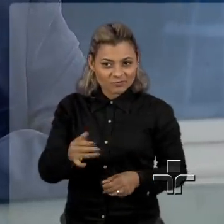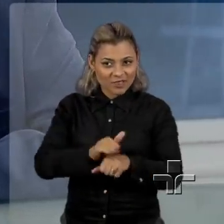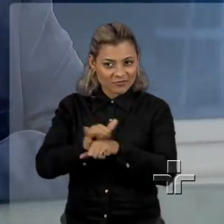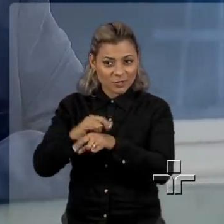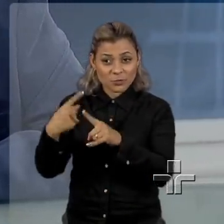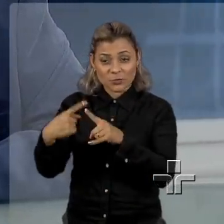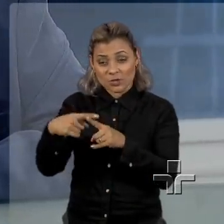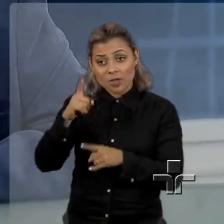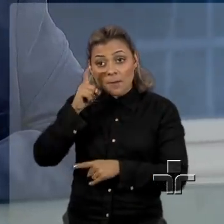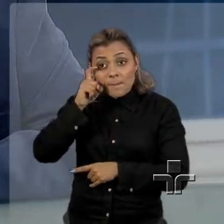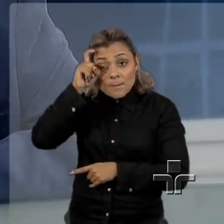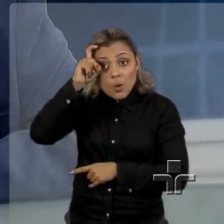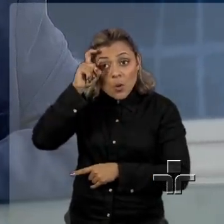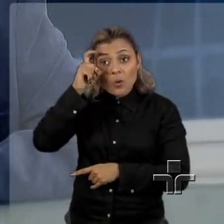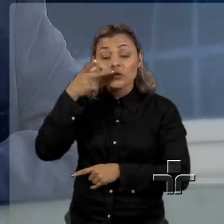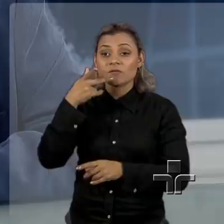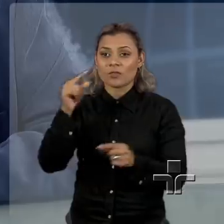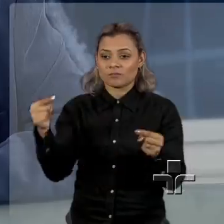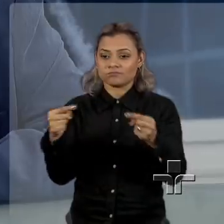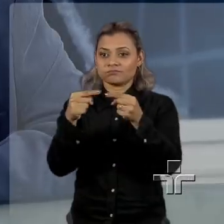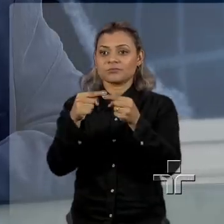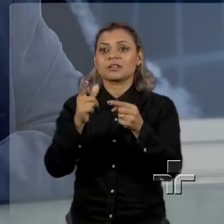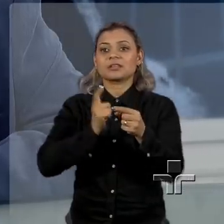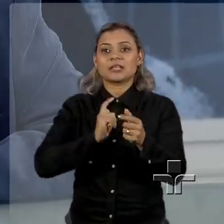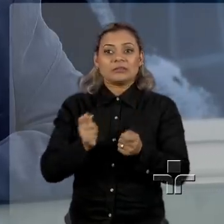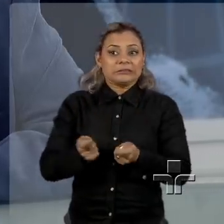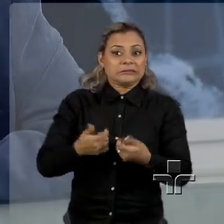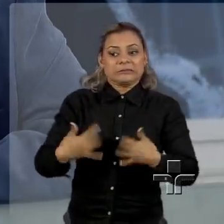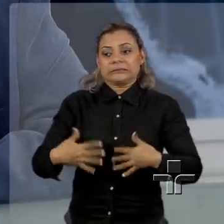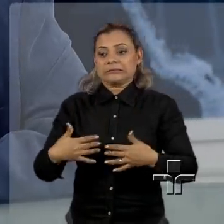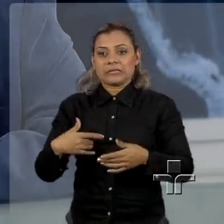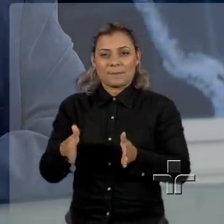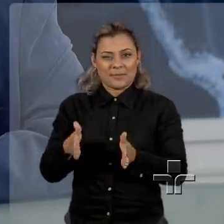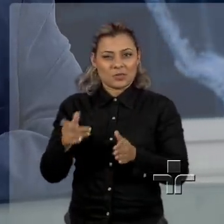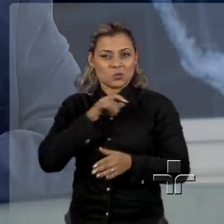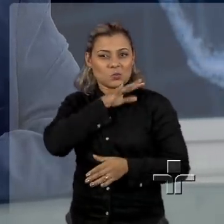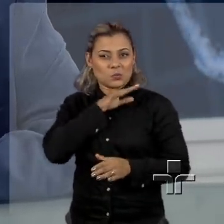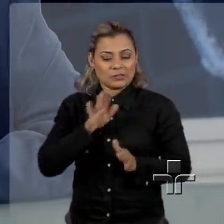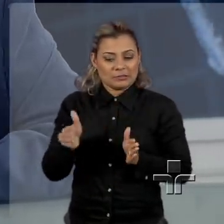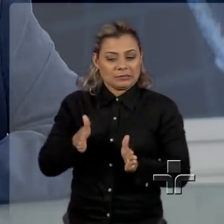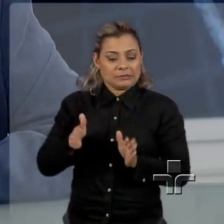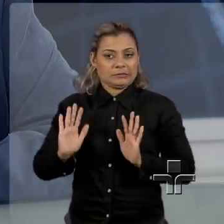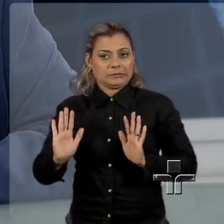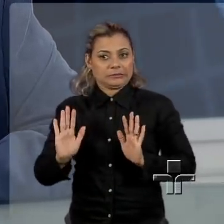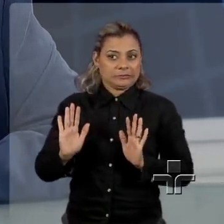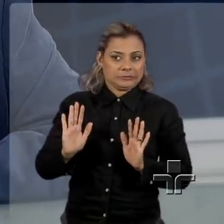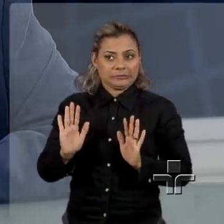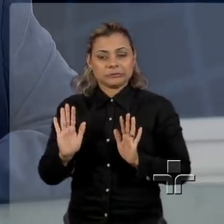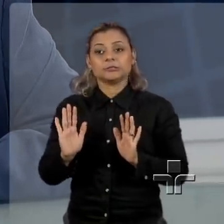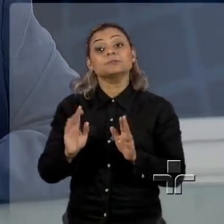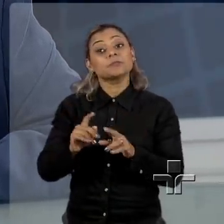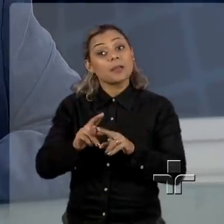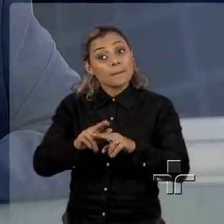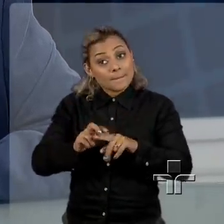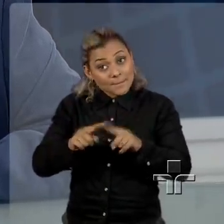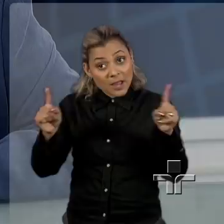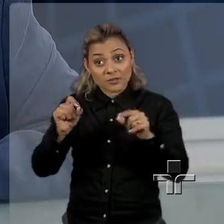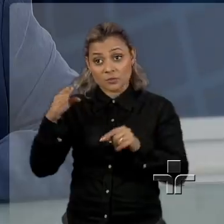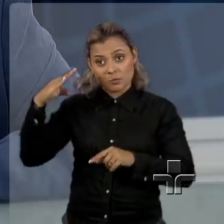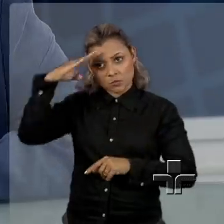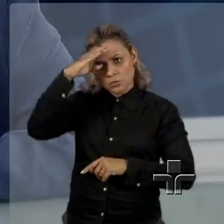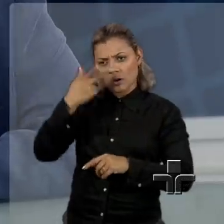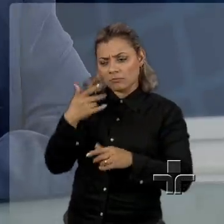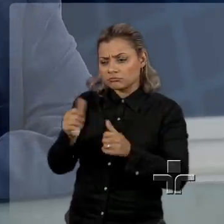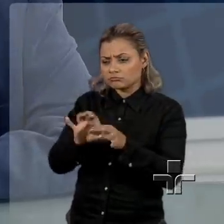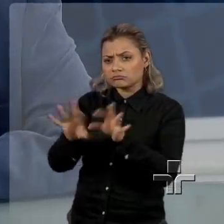Moro, que é identificado com a Lava Jato, passou por uns apertos, né? Assim, apertos, o Bolsonaro deu para ele carta